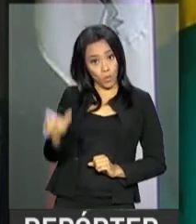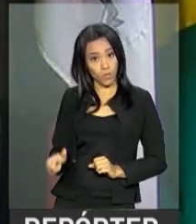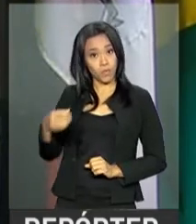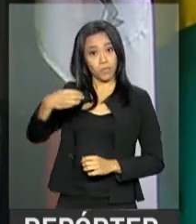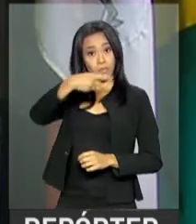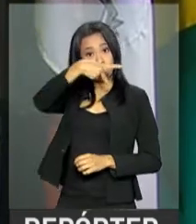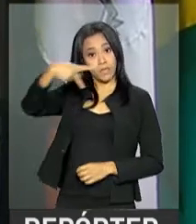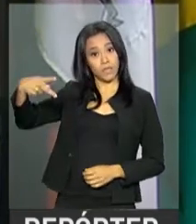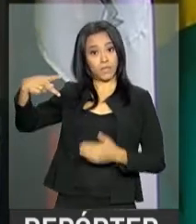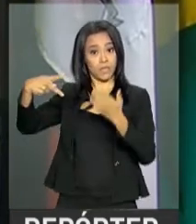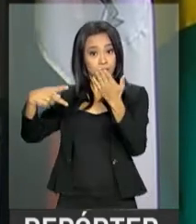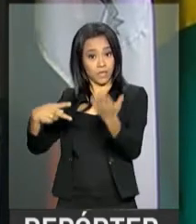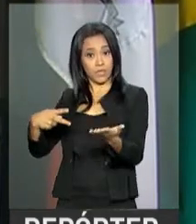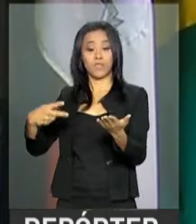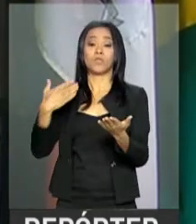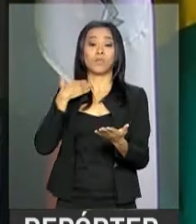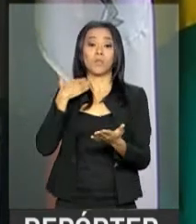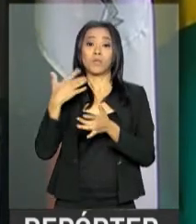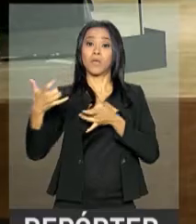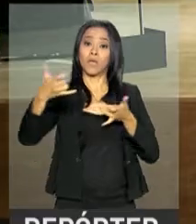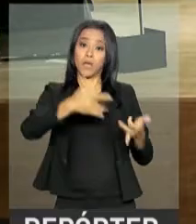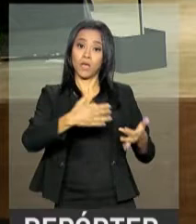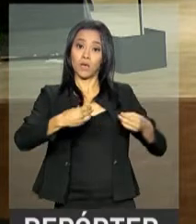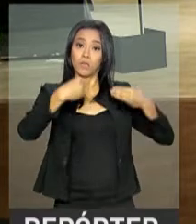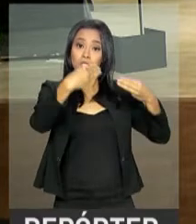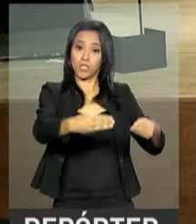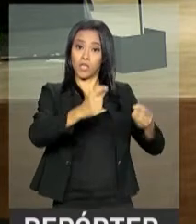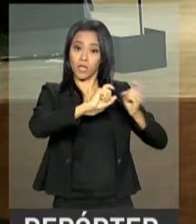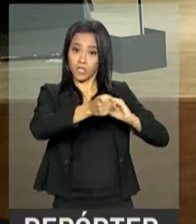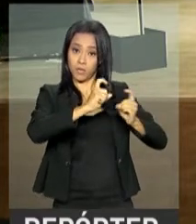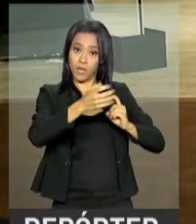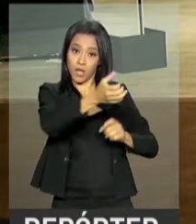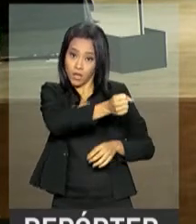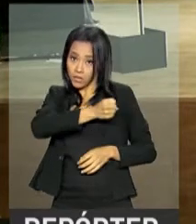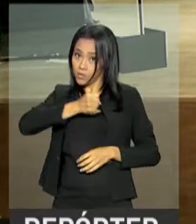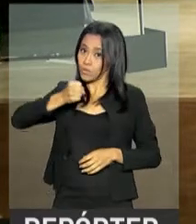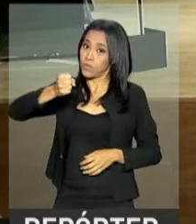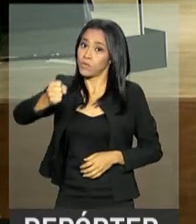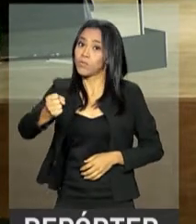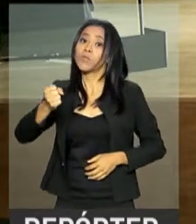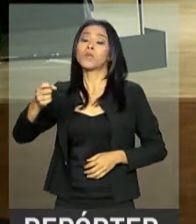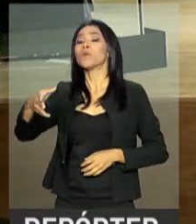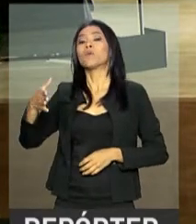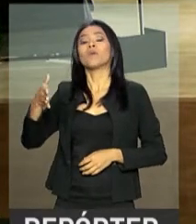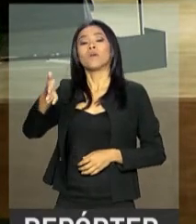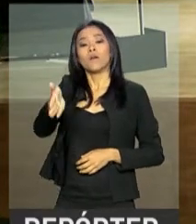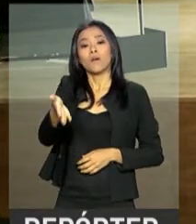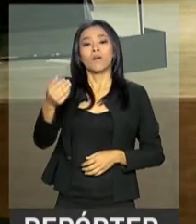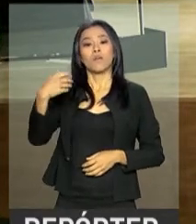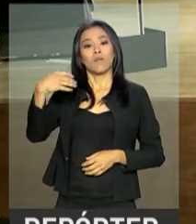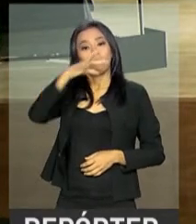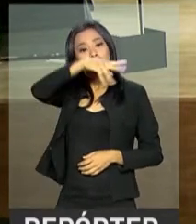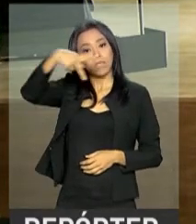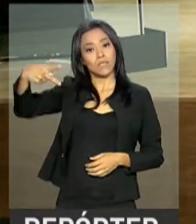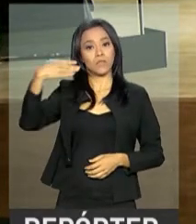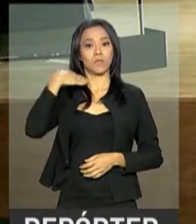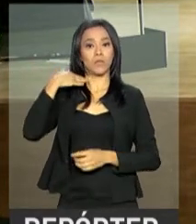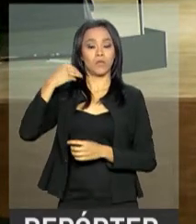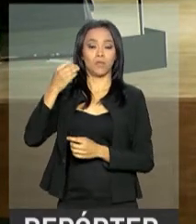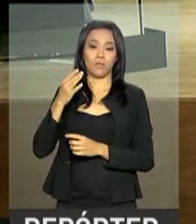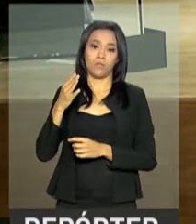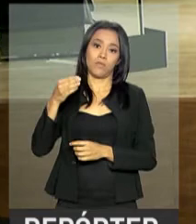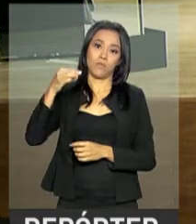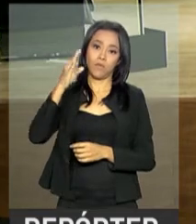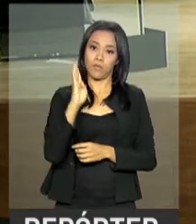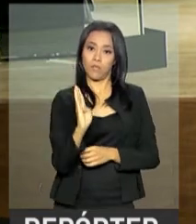que deixou o ministério do planejamento disse que o bnds está se reinventando no momento em que o brasil inicia um